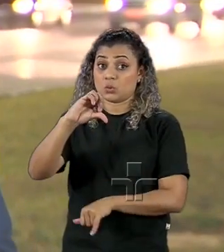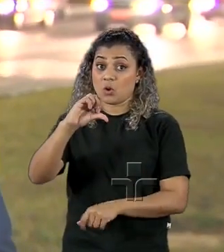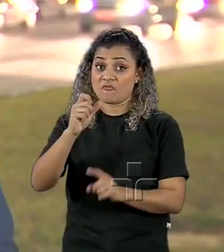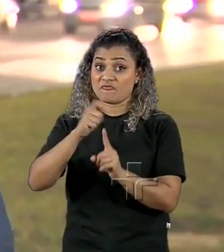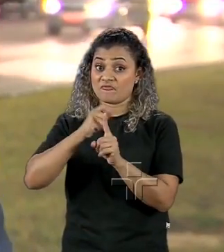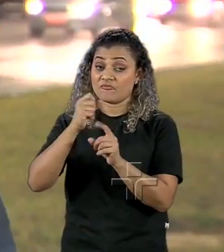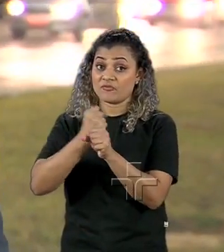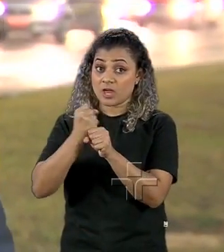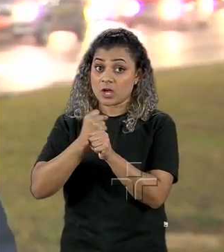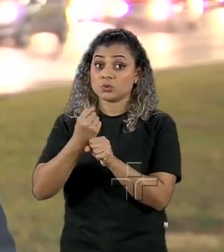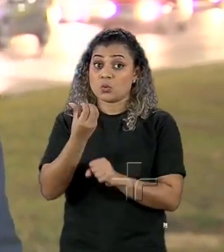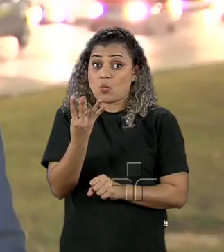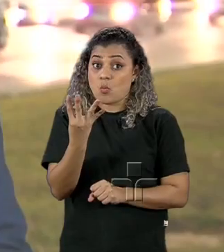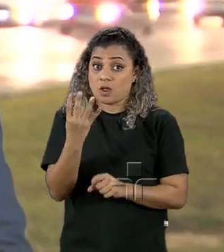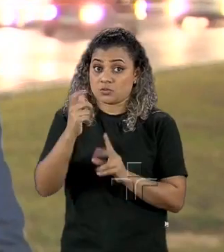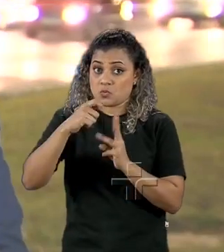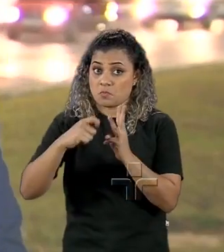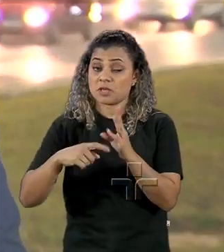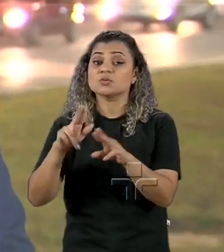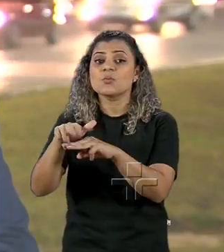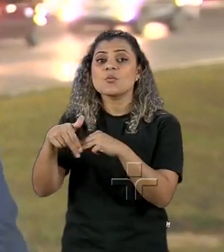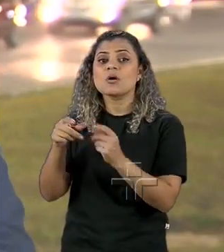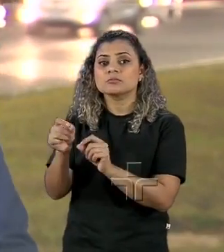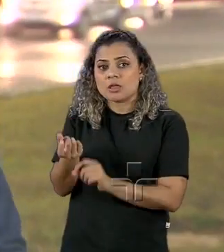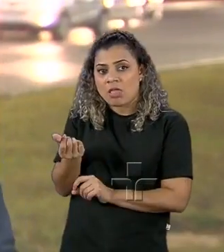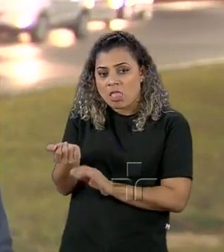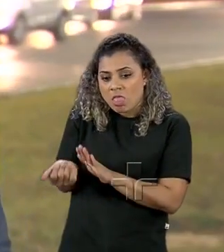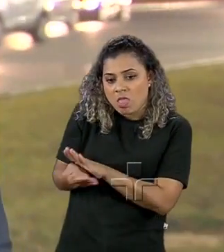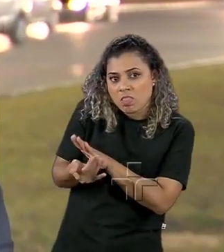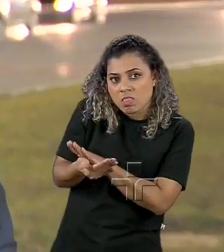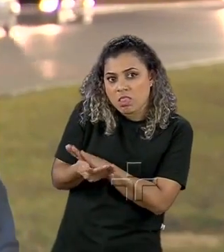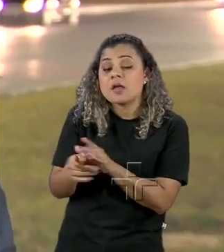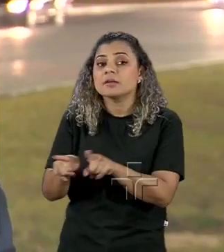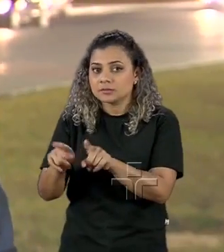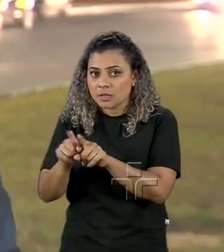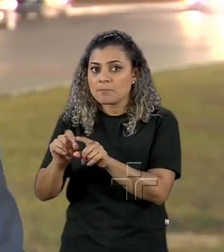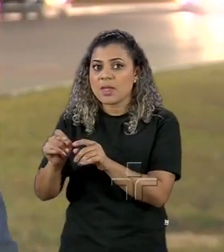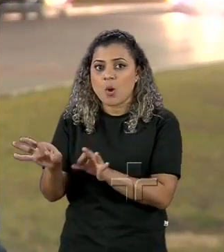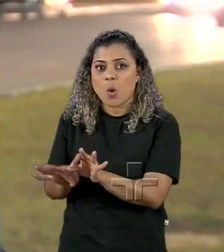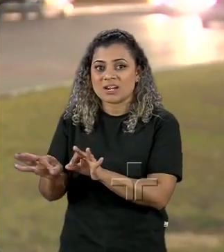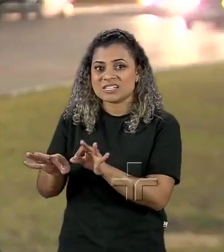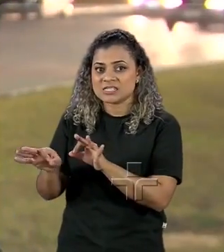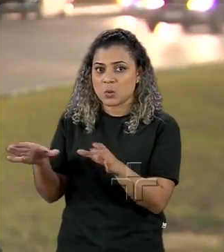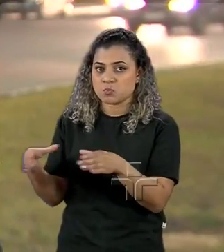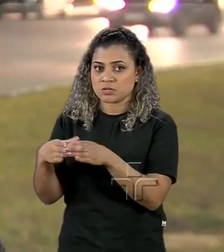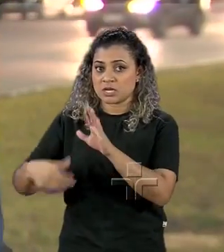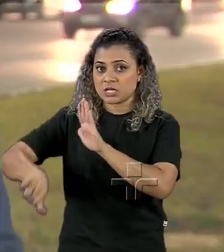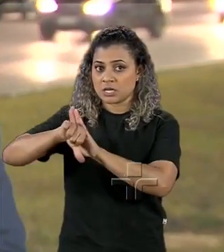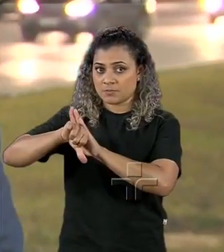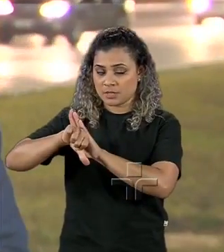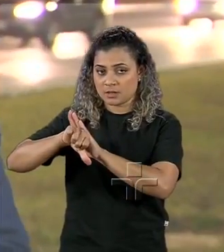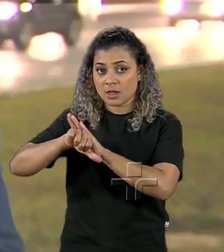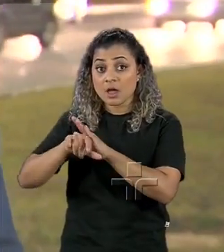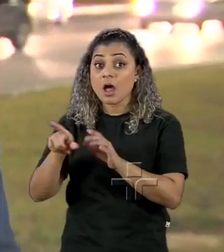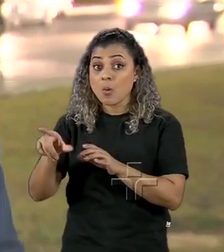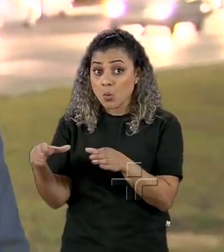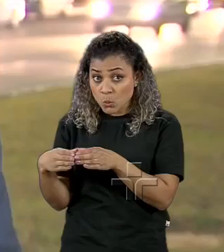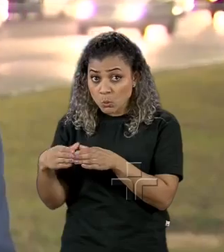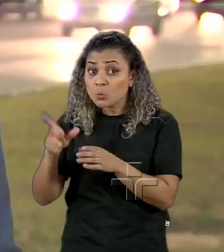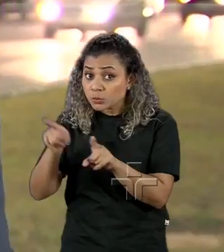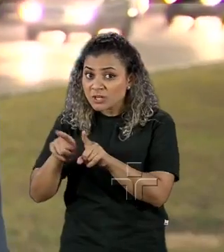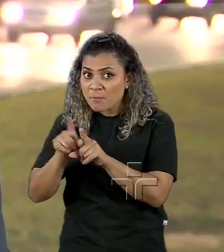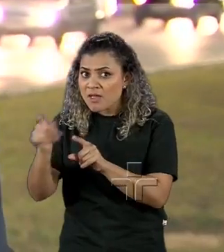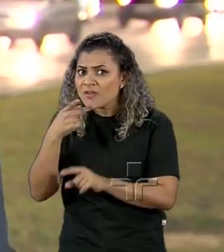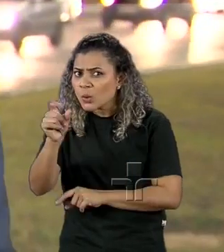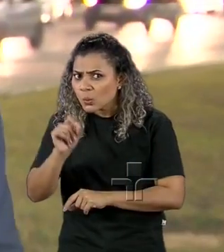4 meses de prisão por corrupção passiva e organização criminosa. A corte ainda considerou ilegal